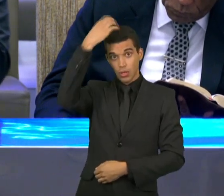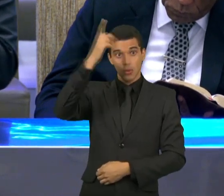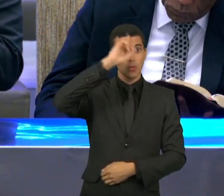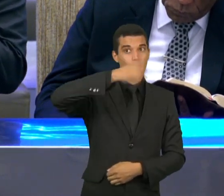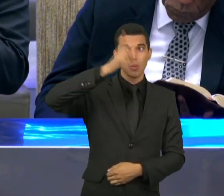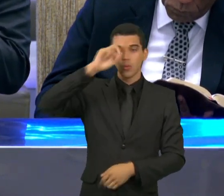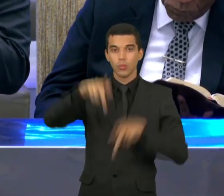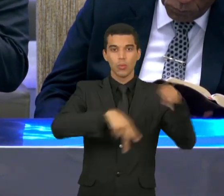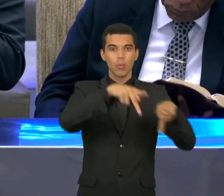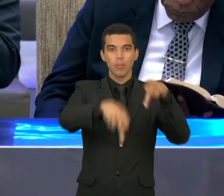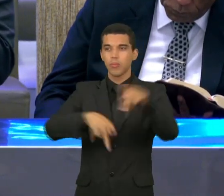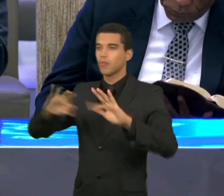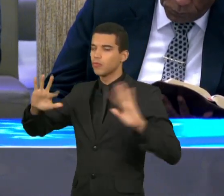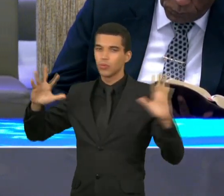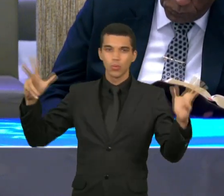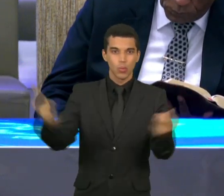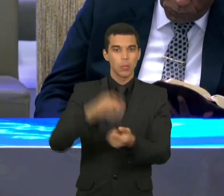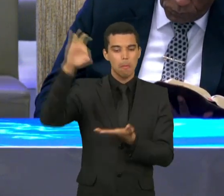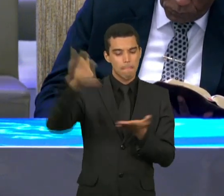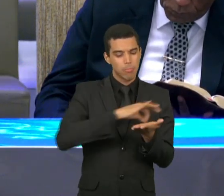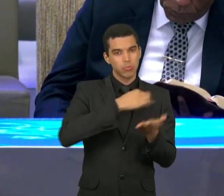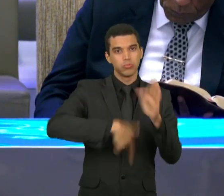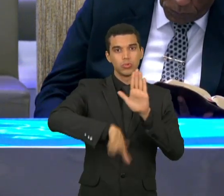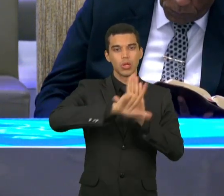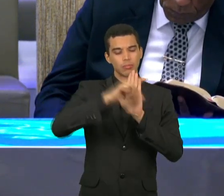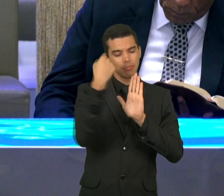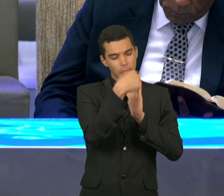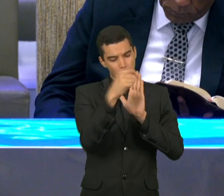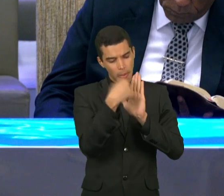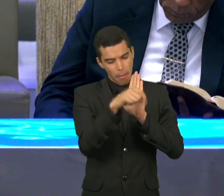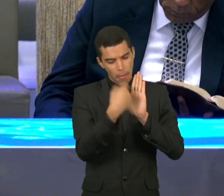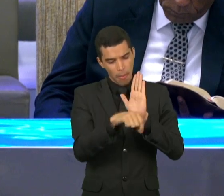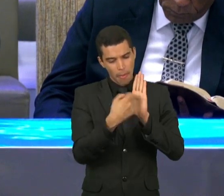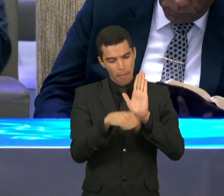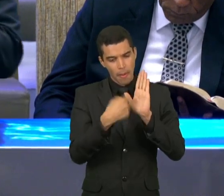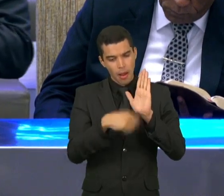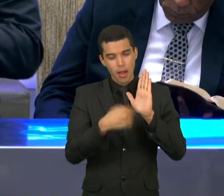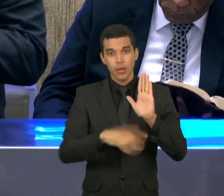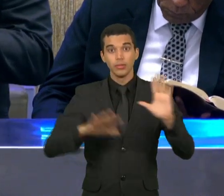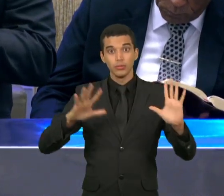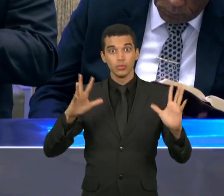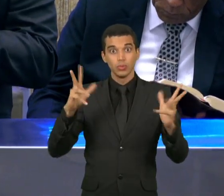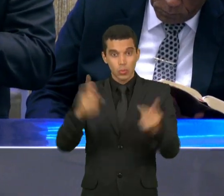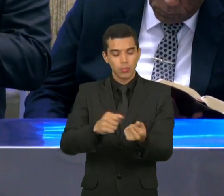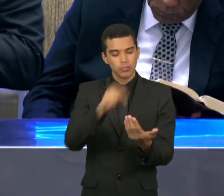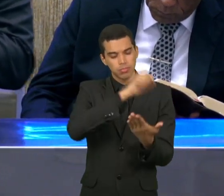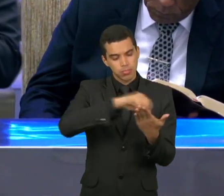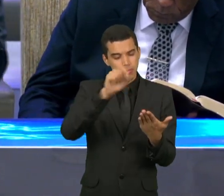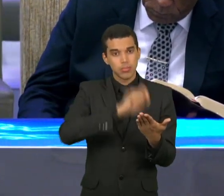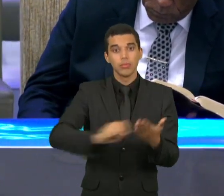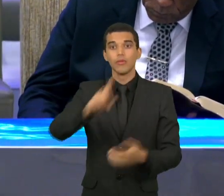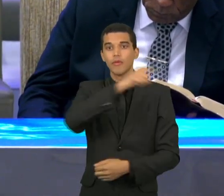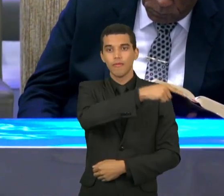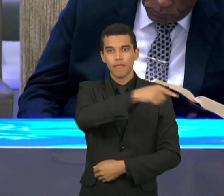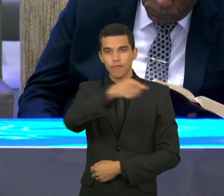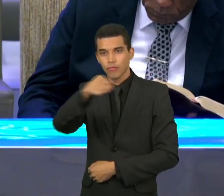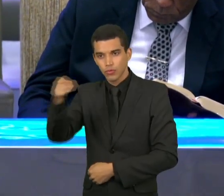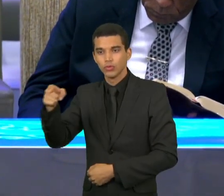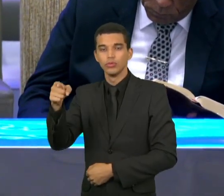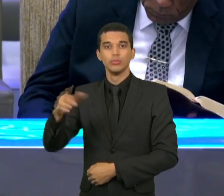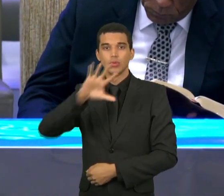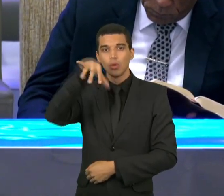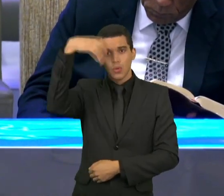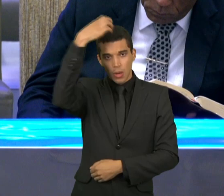povos, nações, gentes de diferentes línguas que moram em toda a terra: a paz vos seja